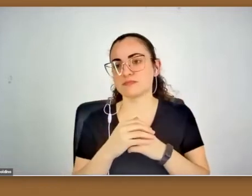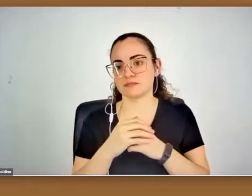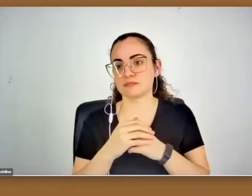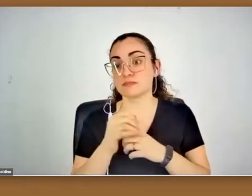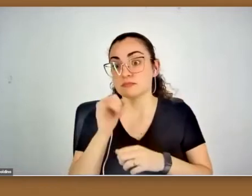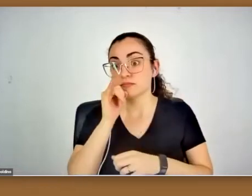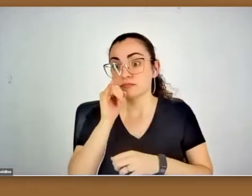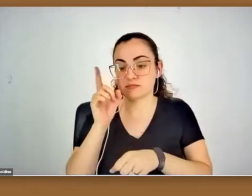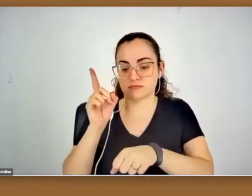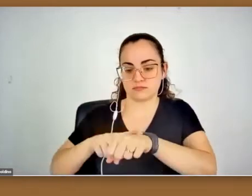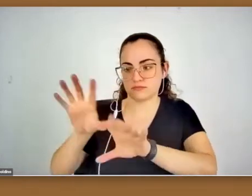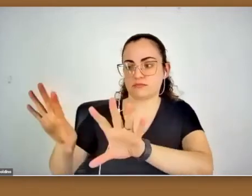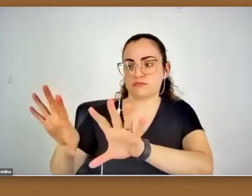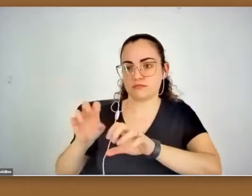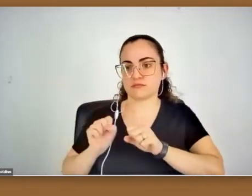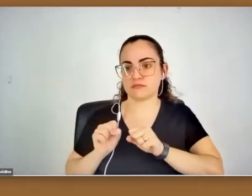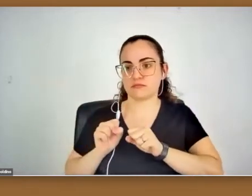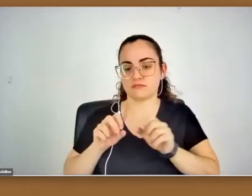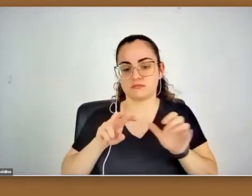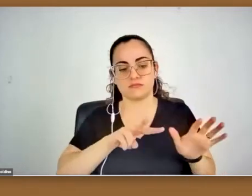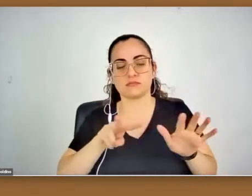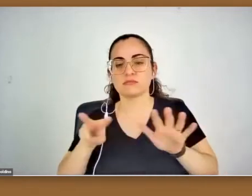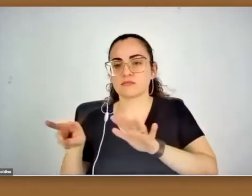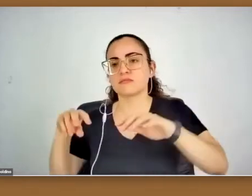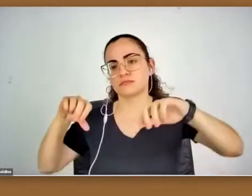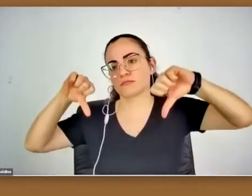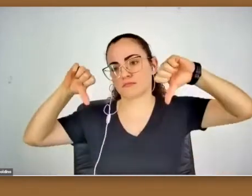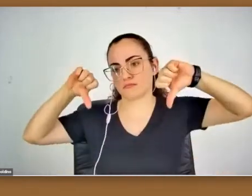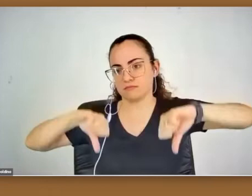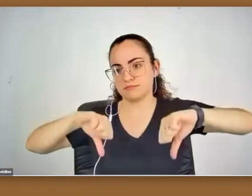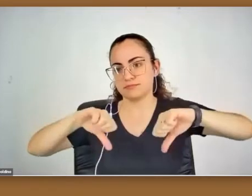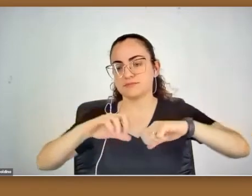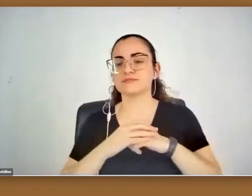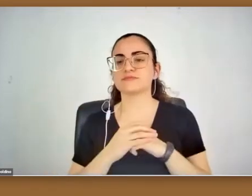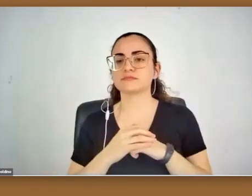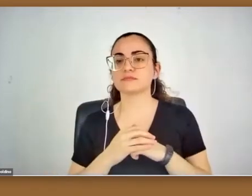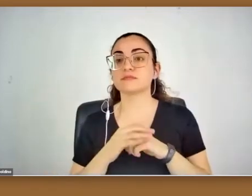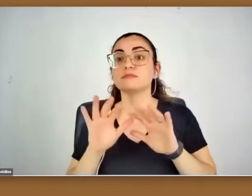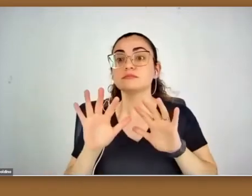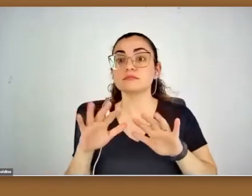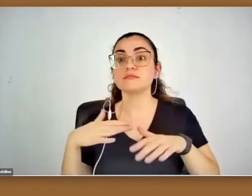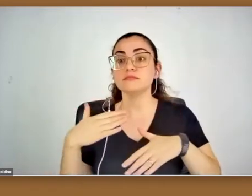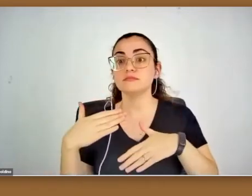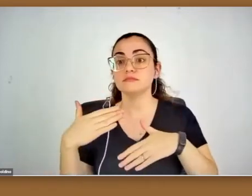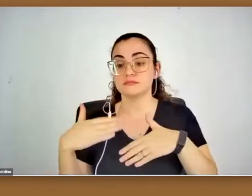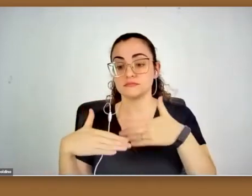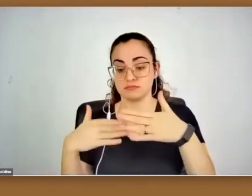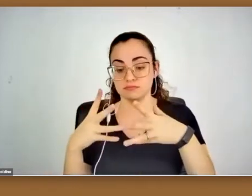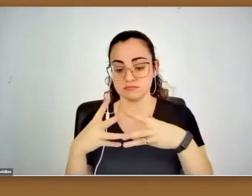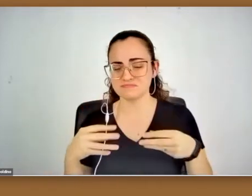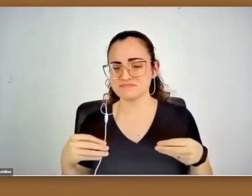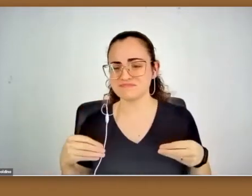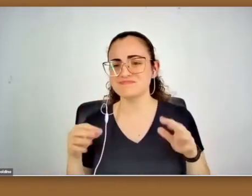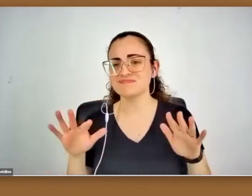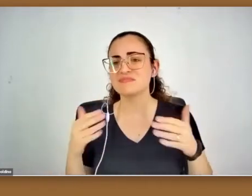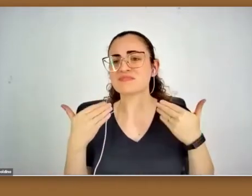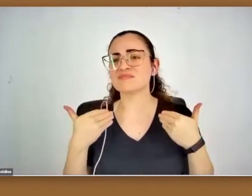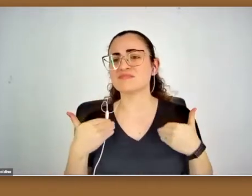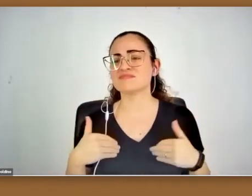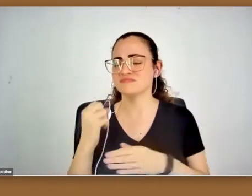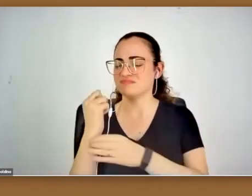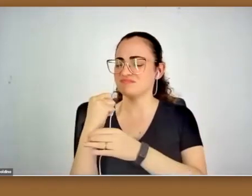essa característica. Inclusive o nome dela é o nome africano que está relacionado a essa dor.